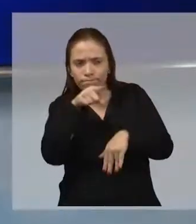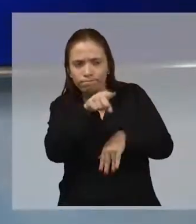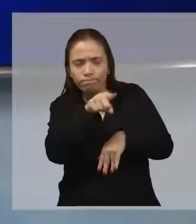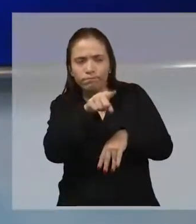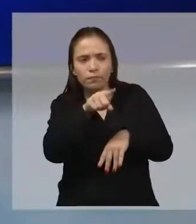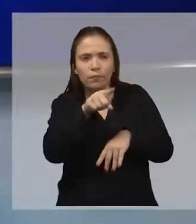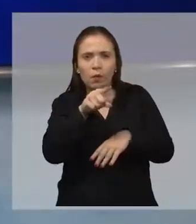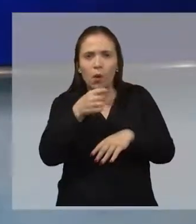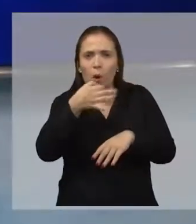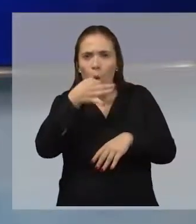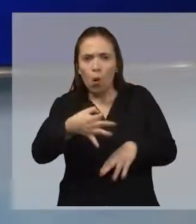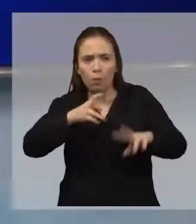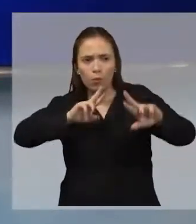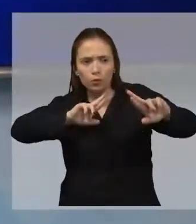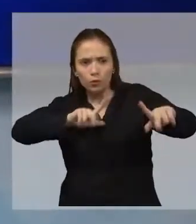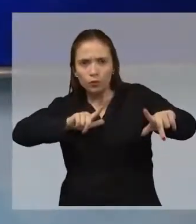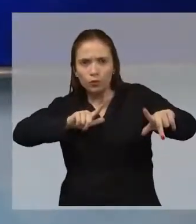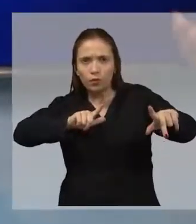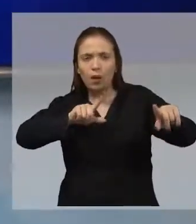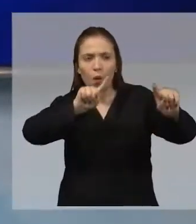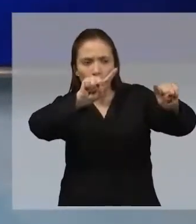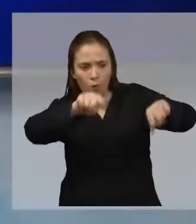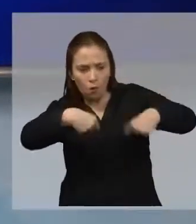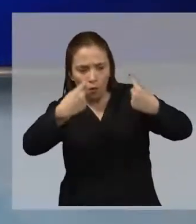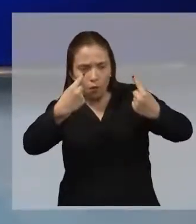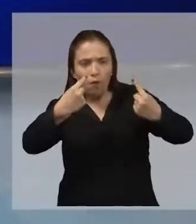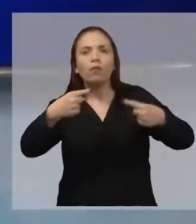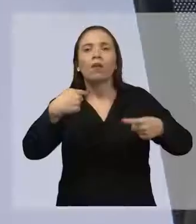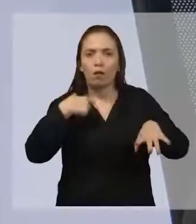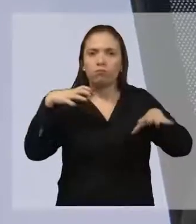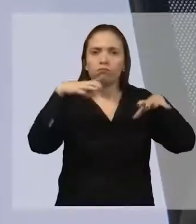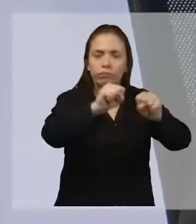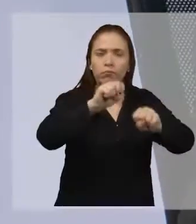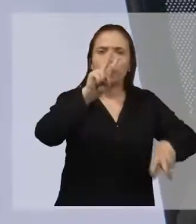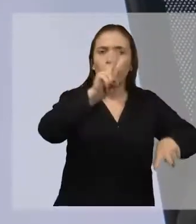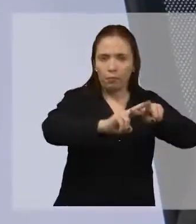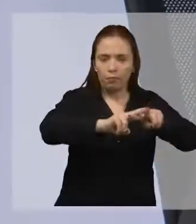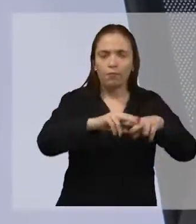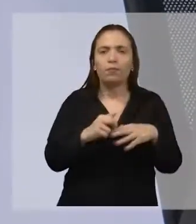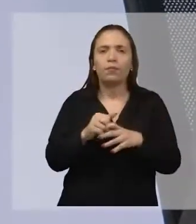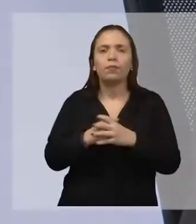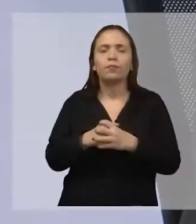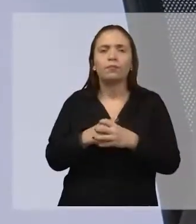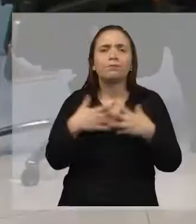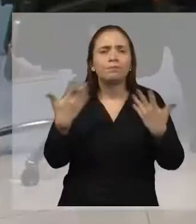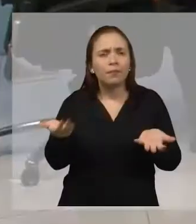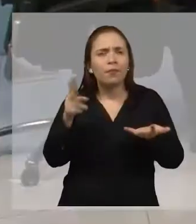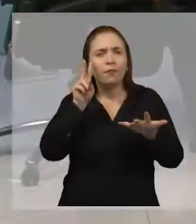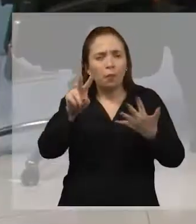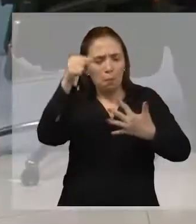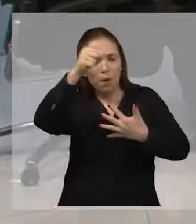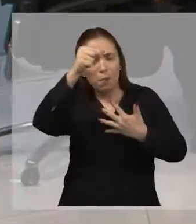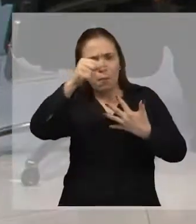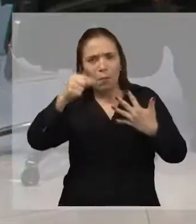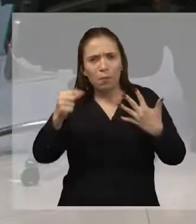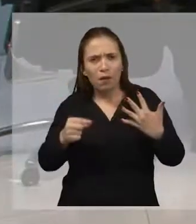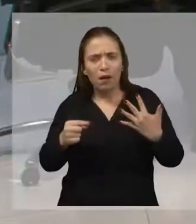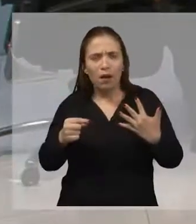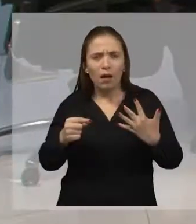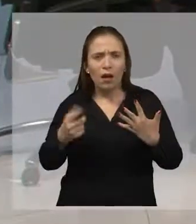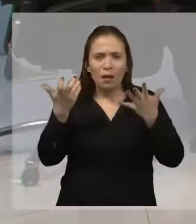criar um bode expiatório. Né? Mas em sã consciência dá para dizer que o regime foi democrático de força? Não, o que se pode... Como não